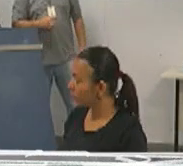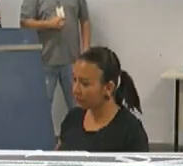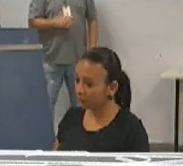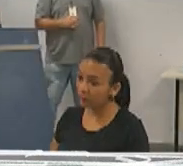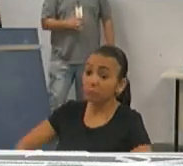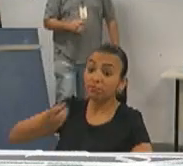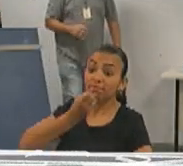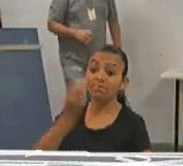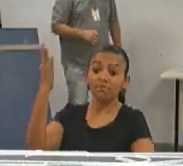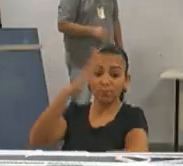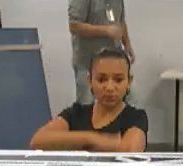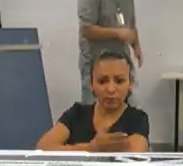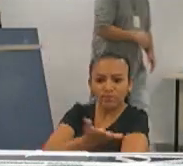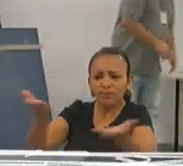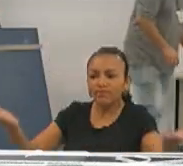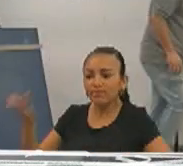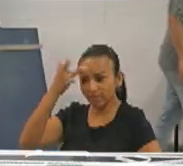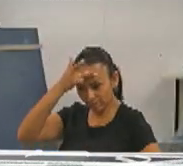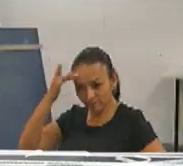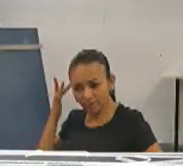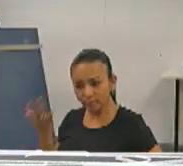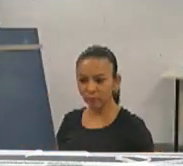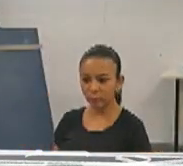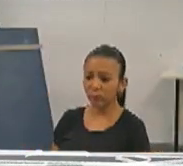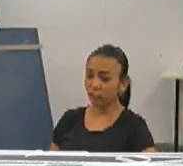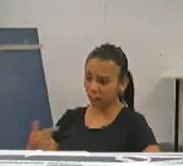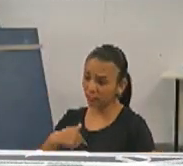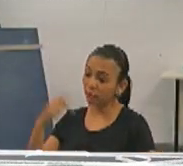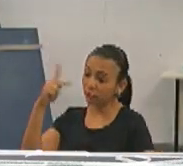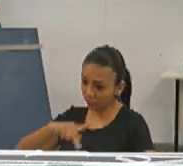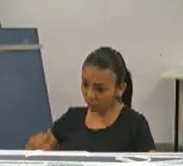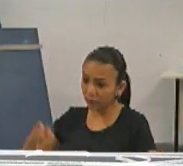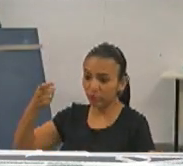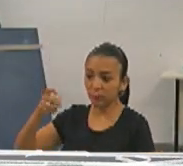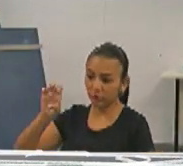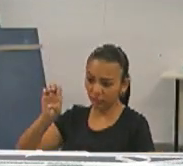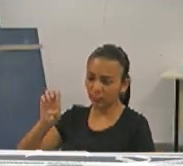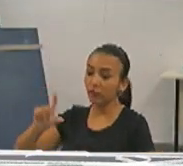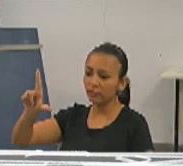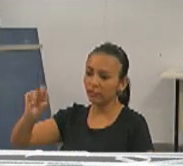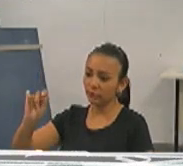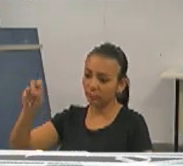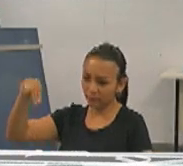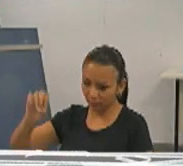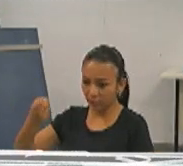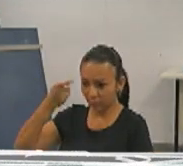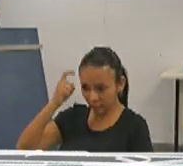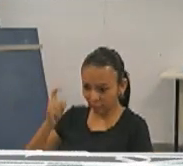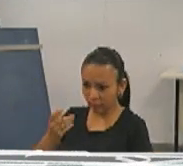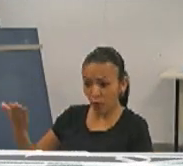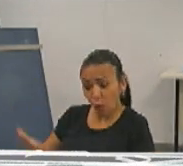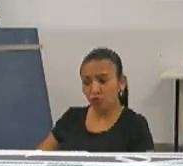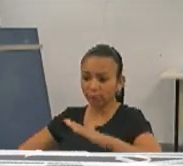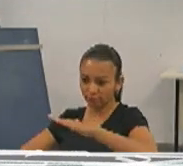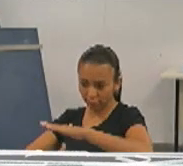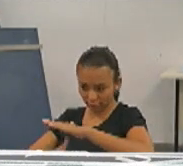Boa tarde a todas as pessoas. Eu sou a professora Liane, atual reitora da Universidade Federal do Rio Grande do